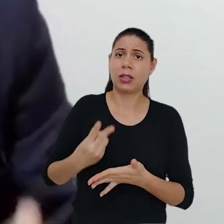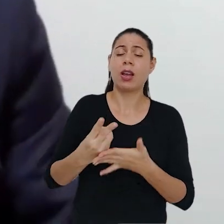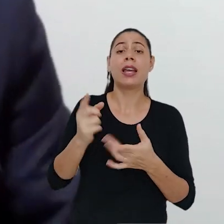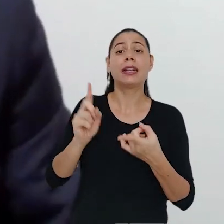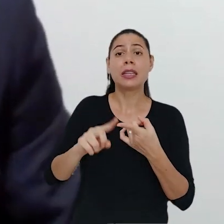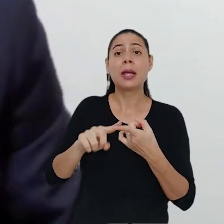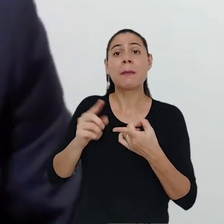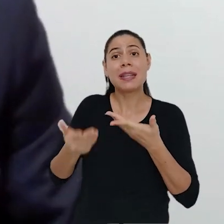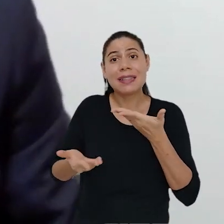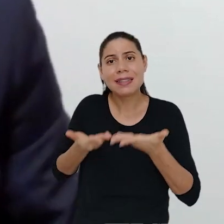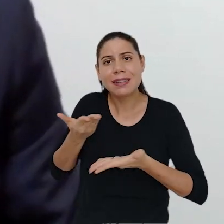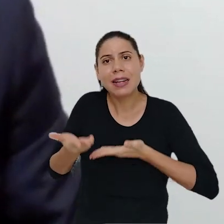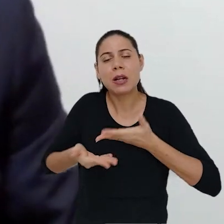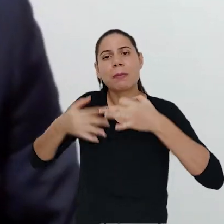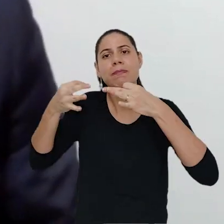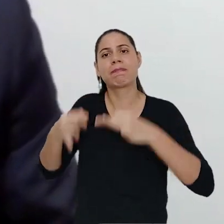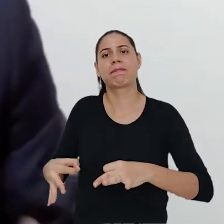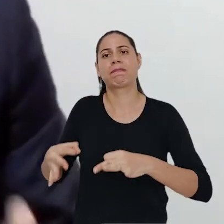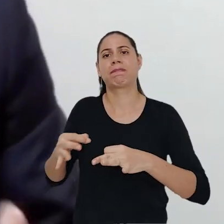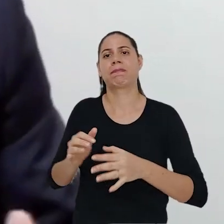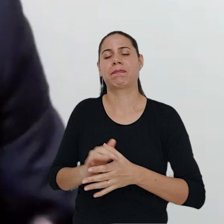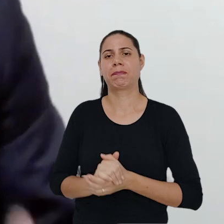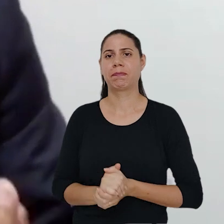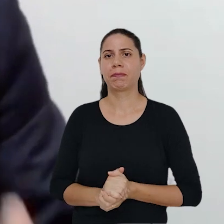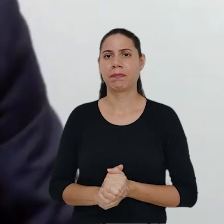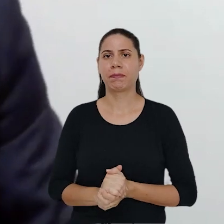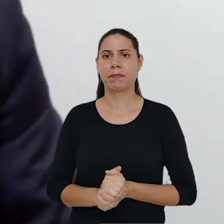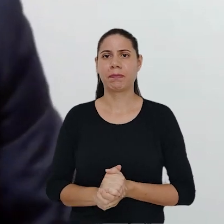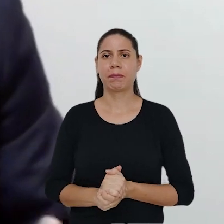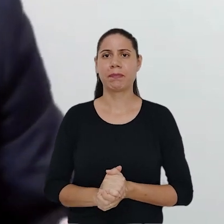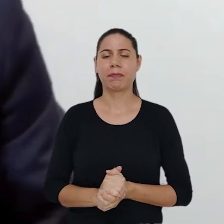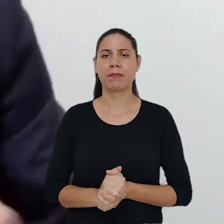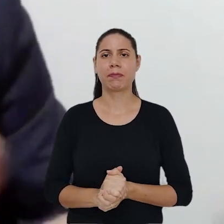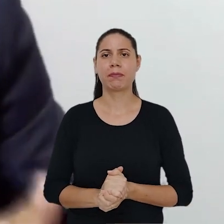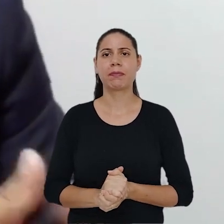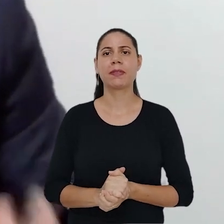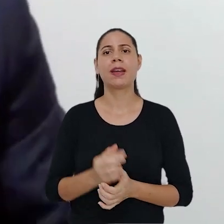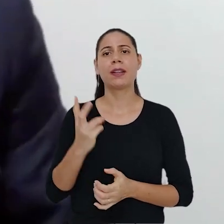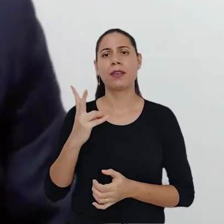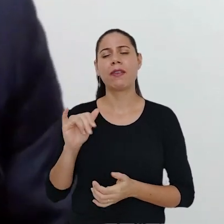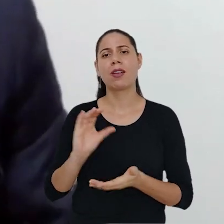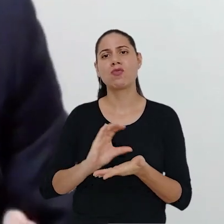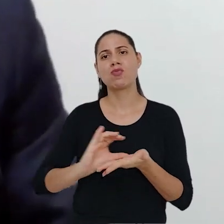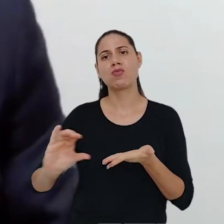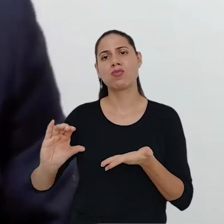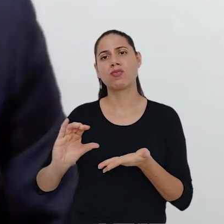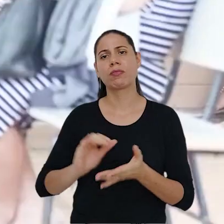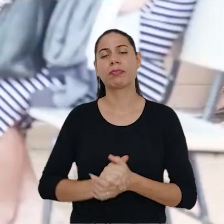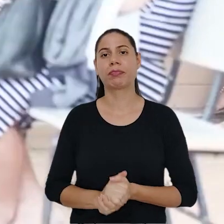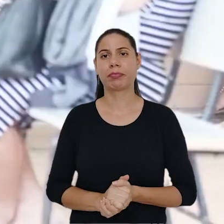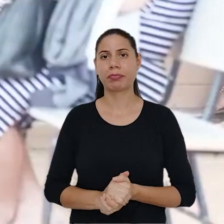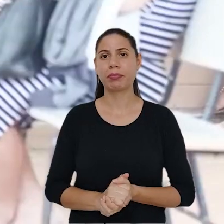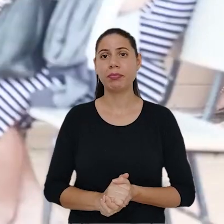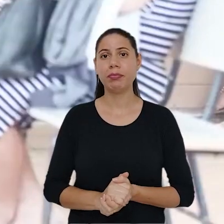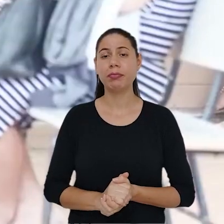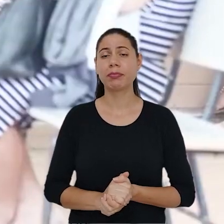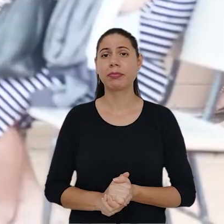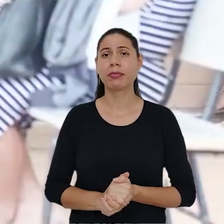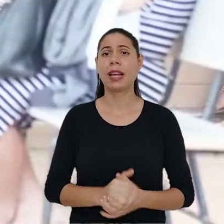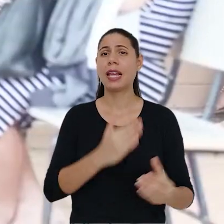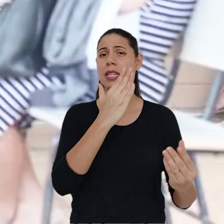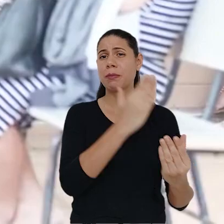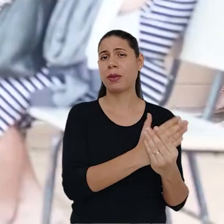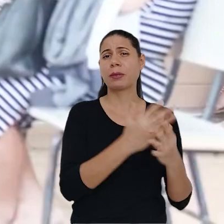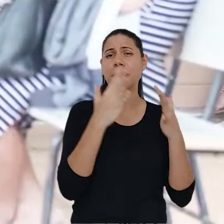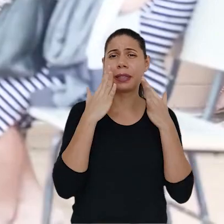manter um tratamento digno, pelo menos enquanto recebem a indenização. O caso chama a